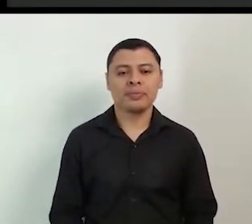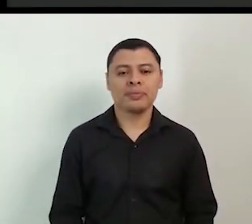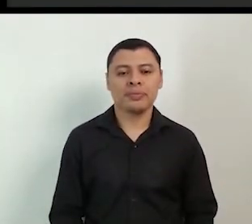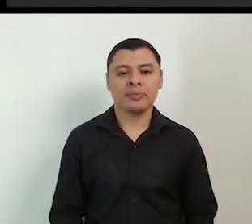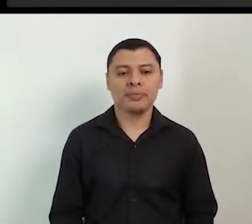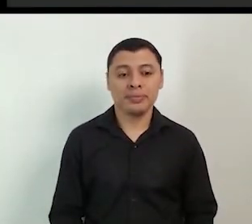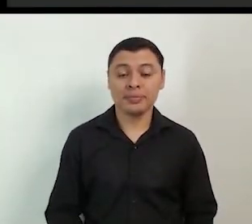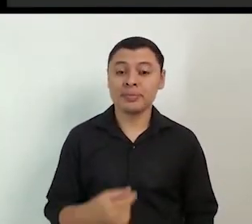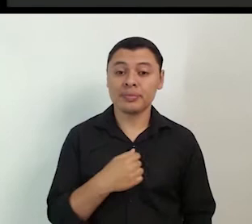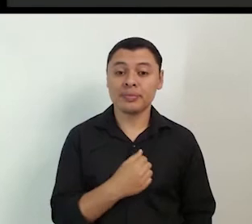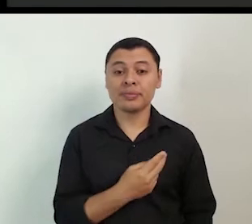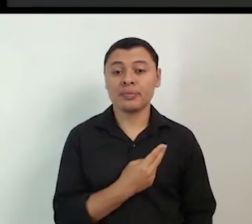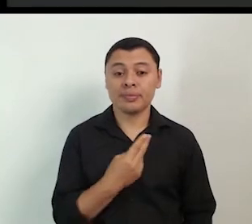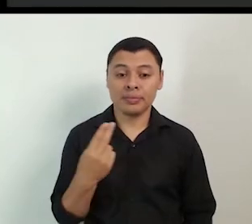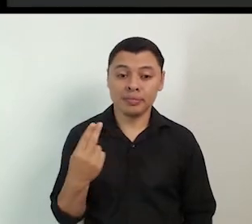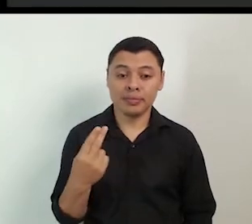Eu sou